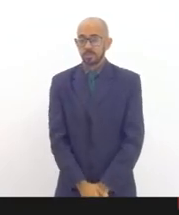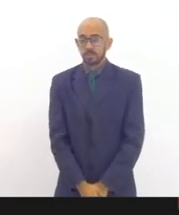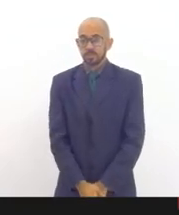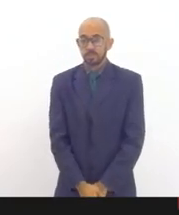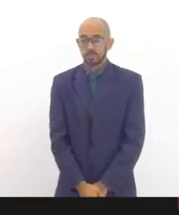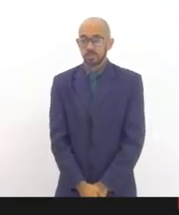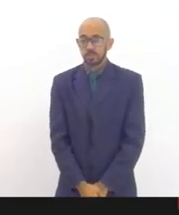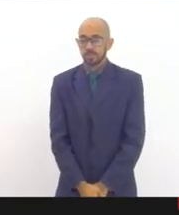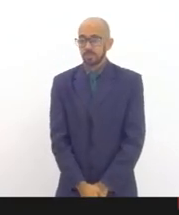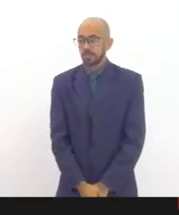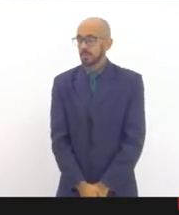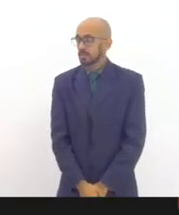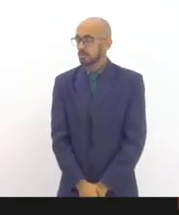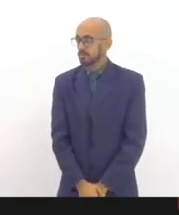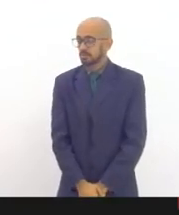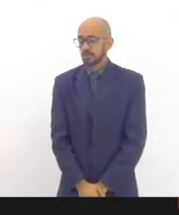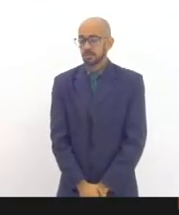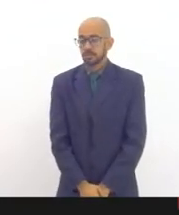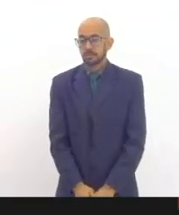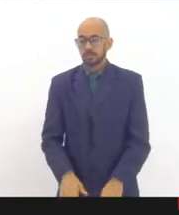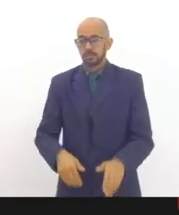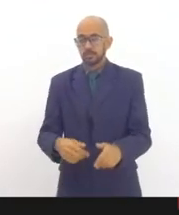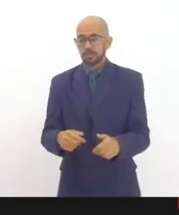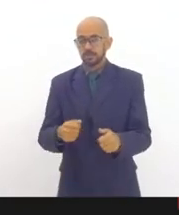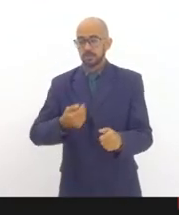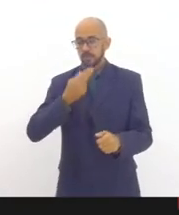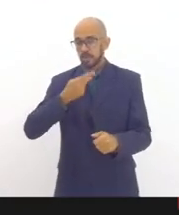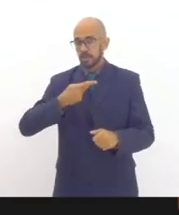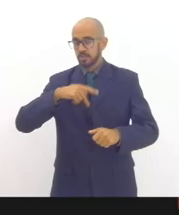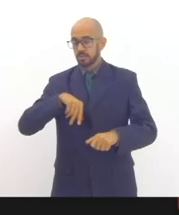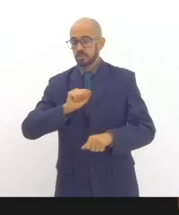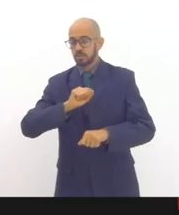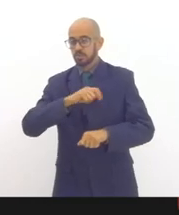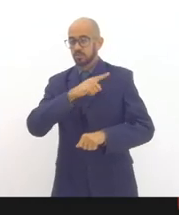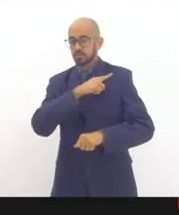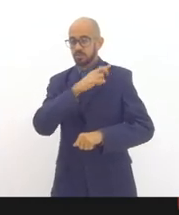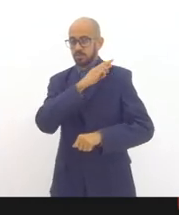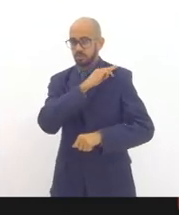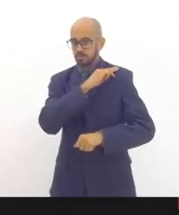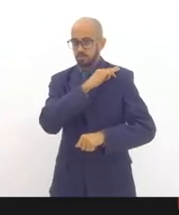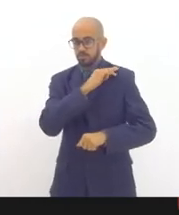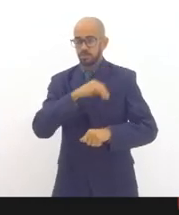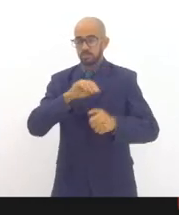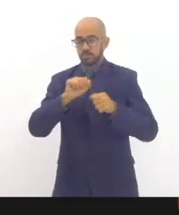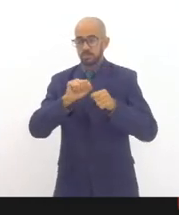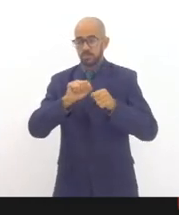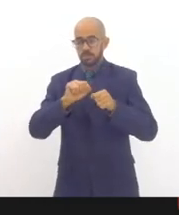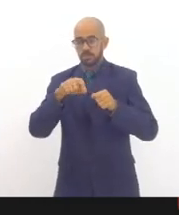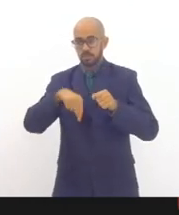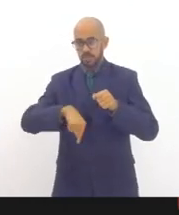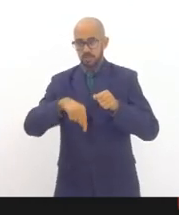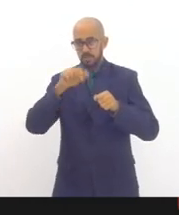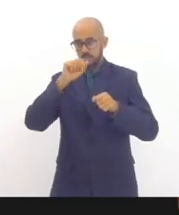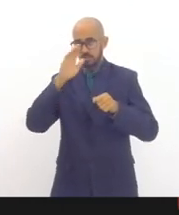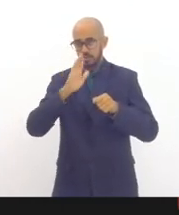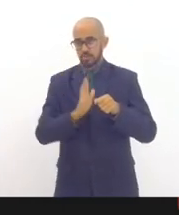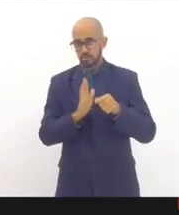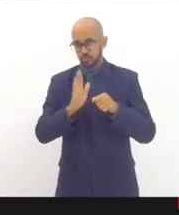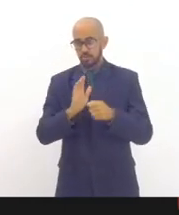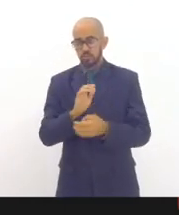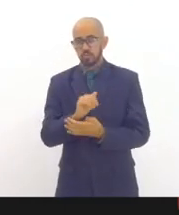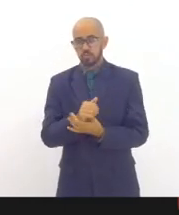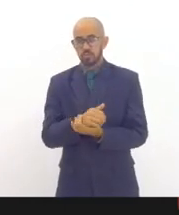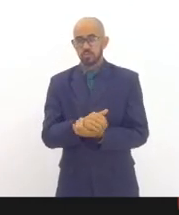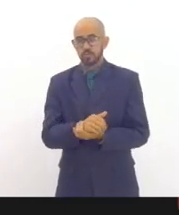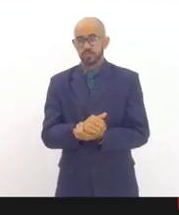Não vou nem falar do novo ensino médio, que, embora esteja sendo executado em nosso país, esteja sendo executado